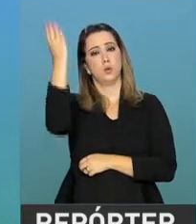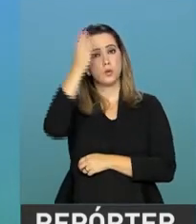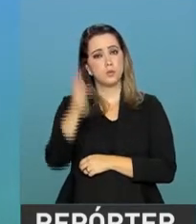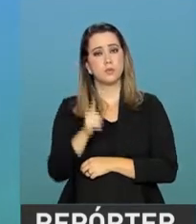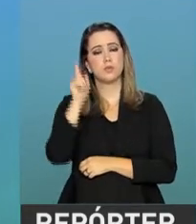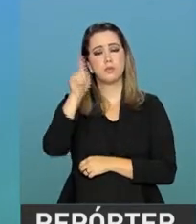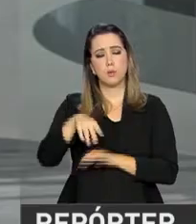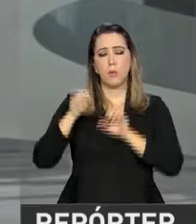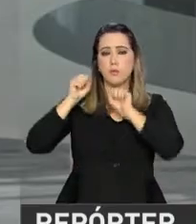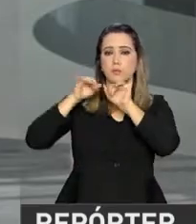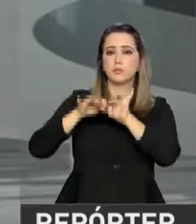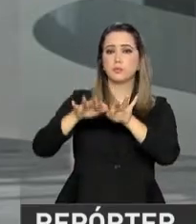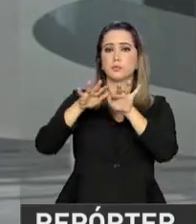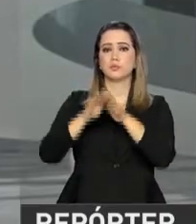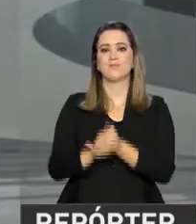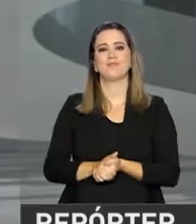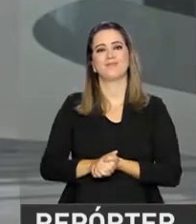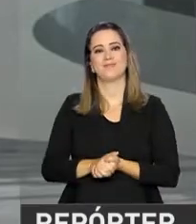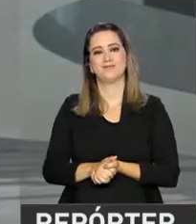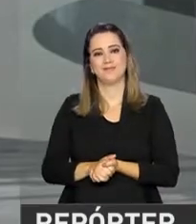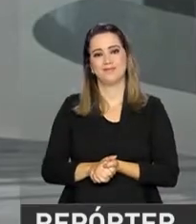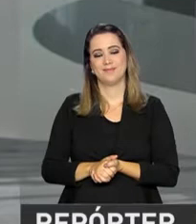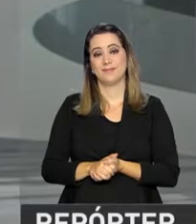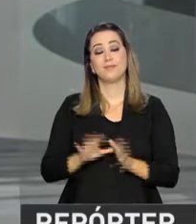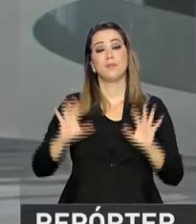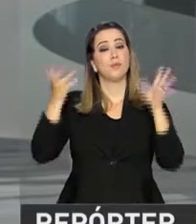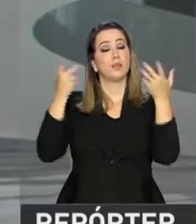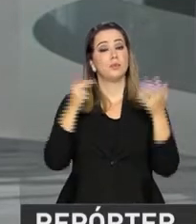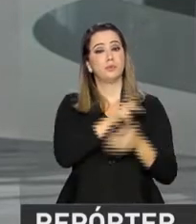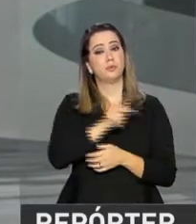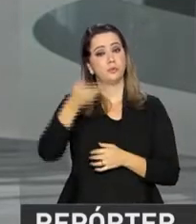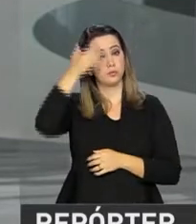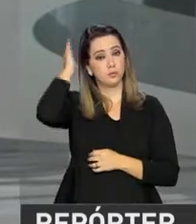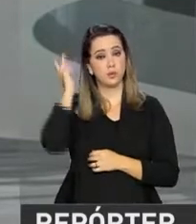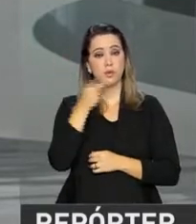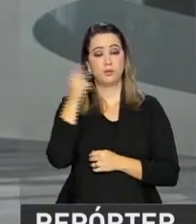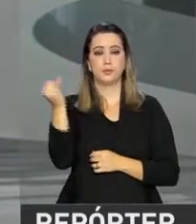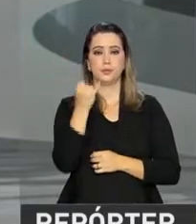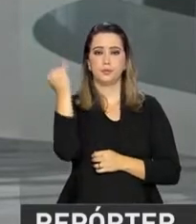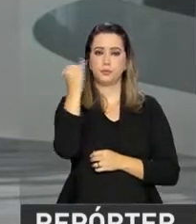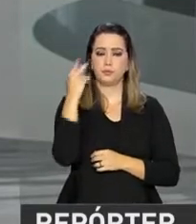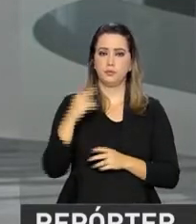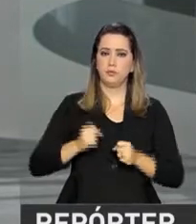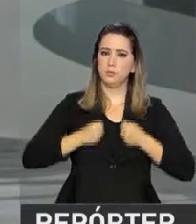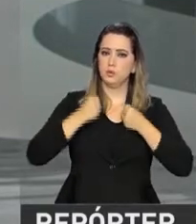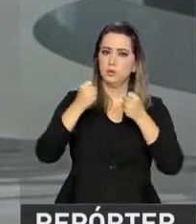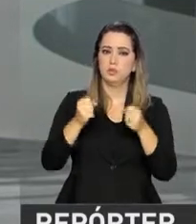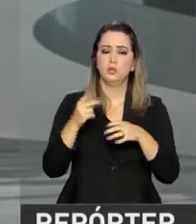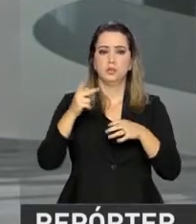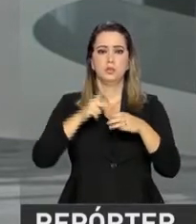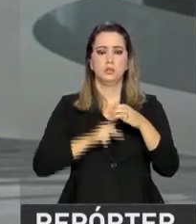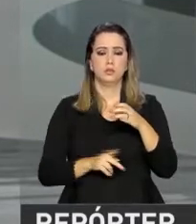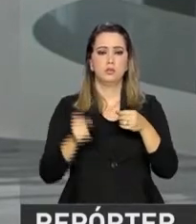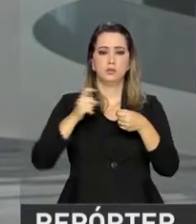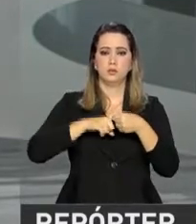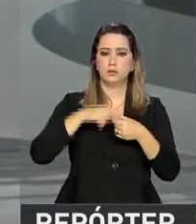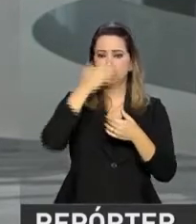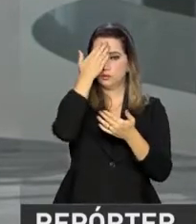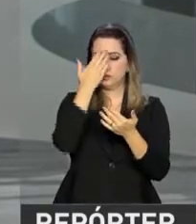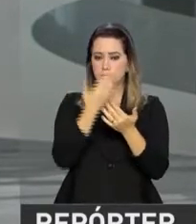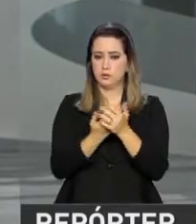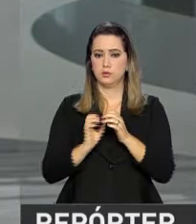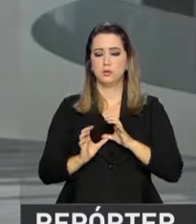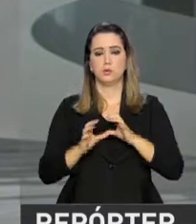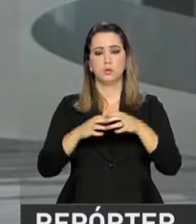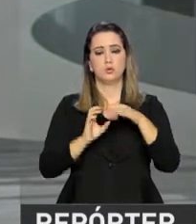abençoada durante a cerimônia o presidente michel temer destacou o empenho da petrobras na retomada da confiança dos